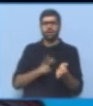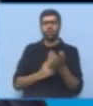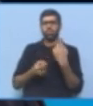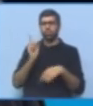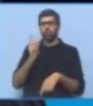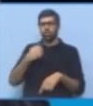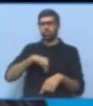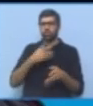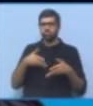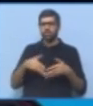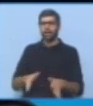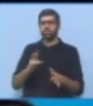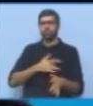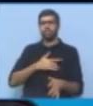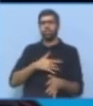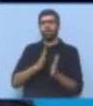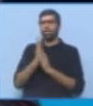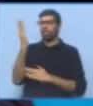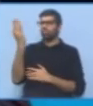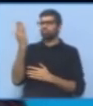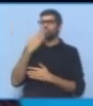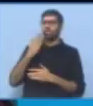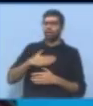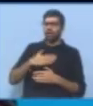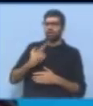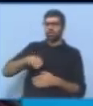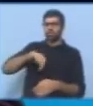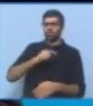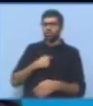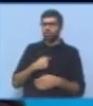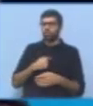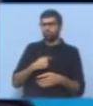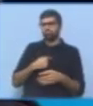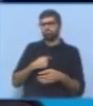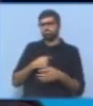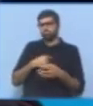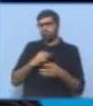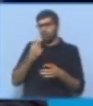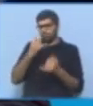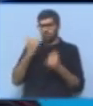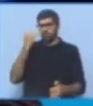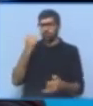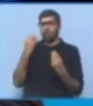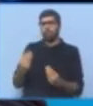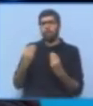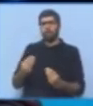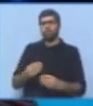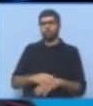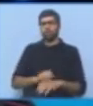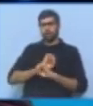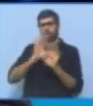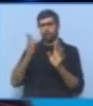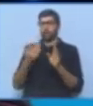nascemos envolvidos no amor de Deus e, portanto, somos tendencialmente bons. Agora, claro, como também é preciso limar